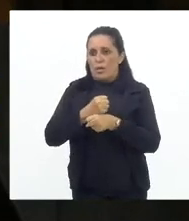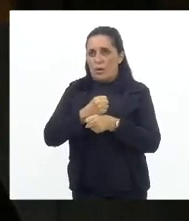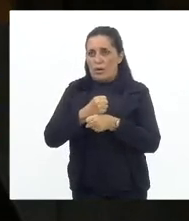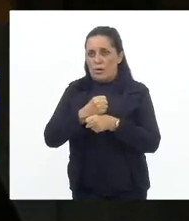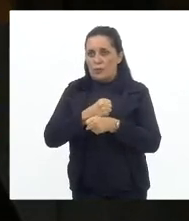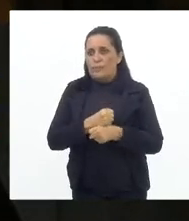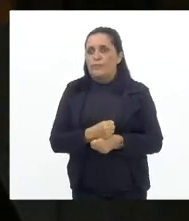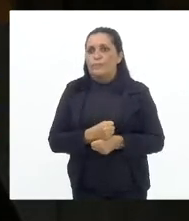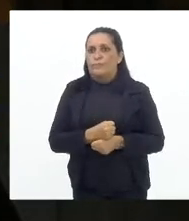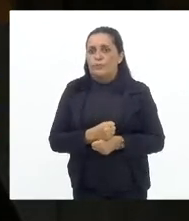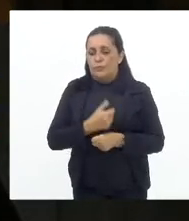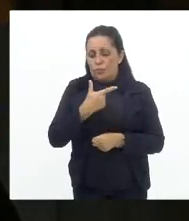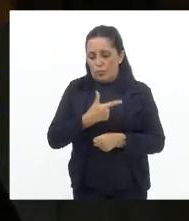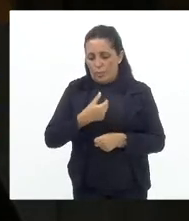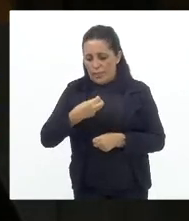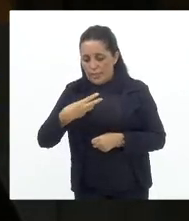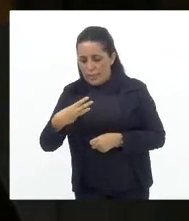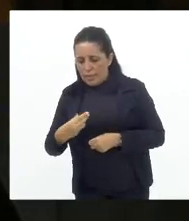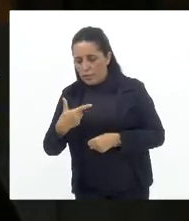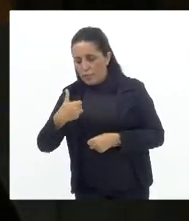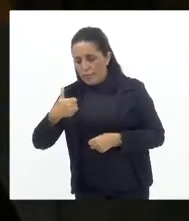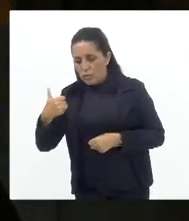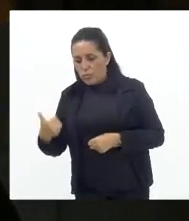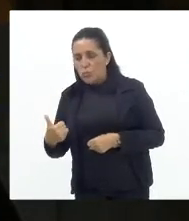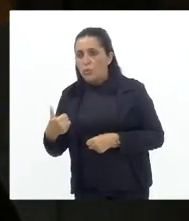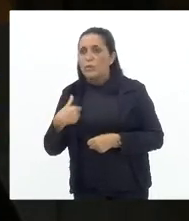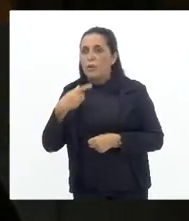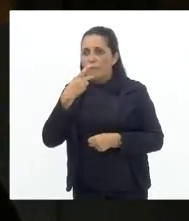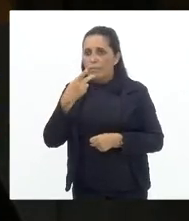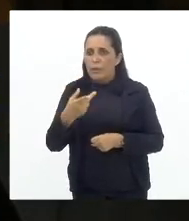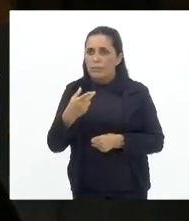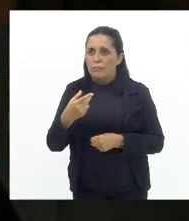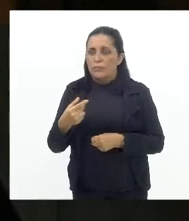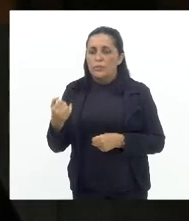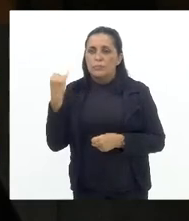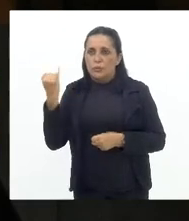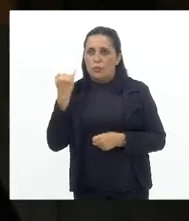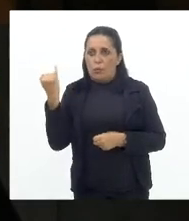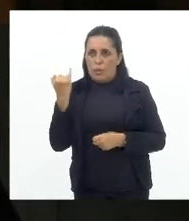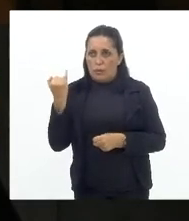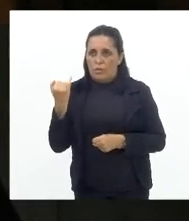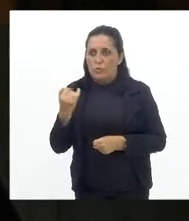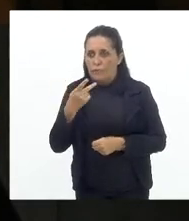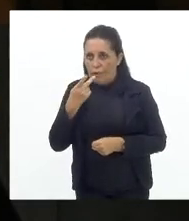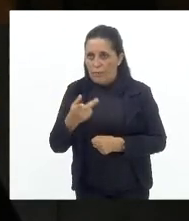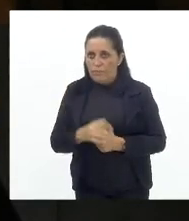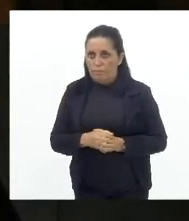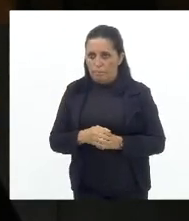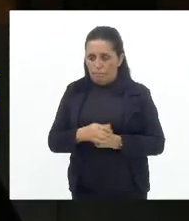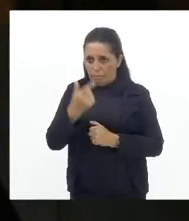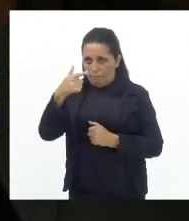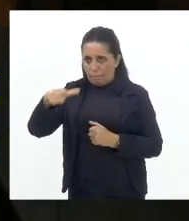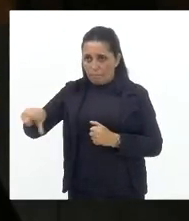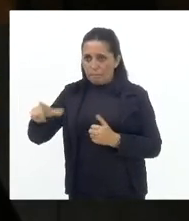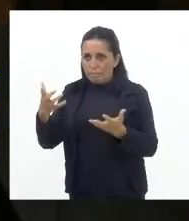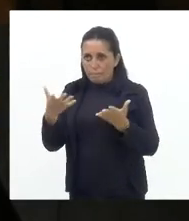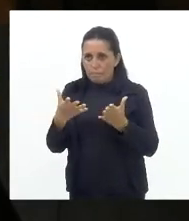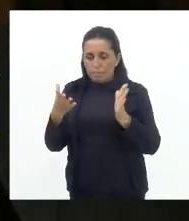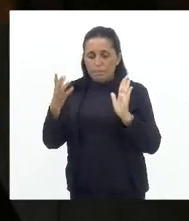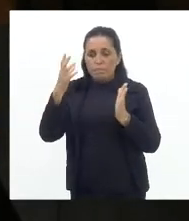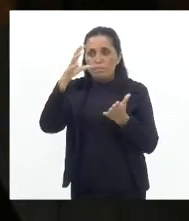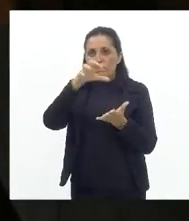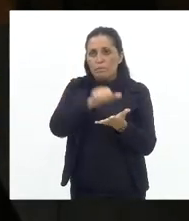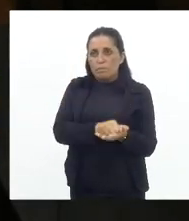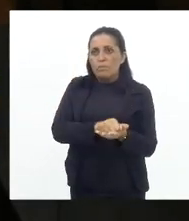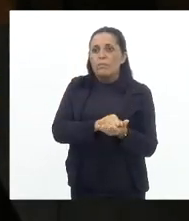de 2013 a2021 portanto passa aqui essa a nota que eu considero muito importante por outro lado quero também registrado